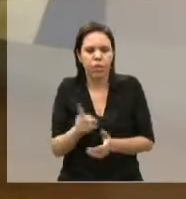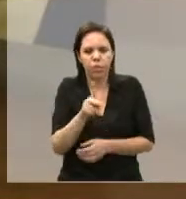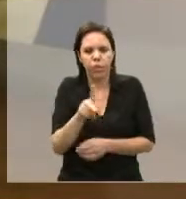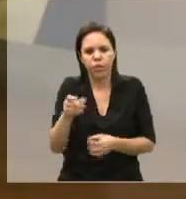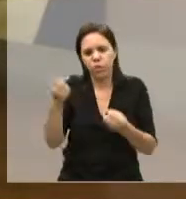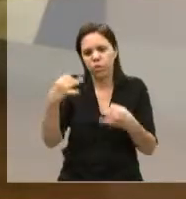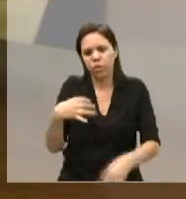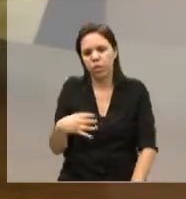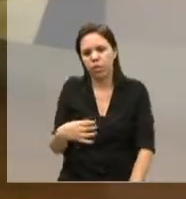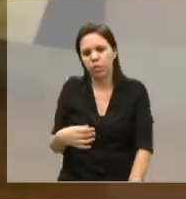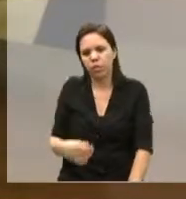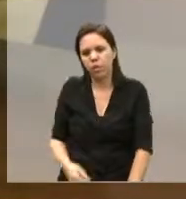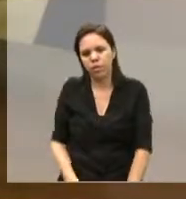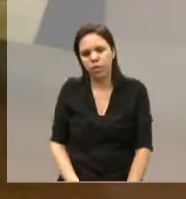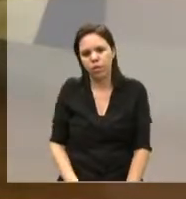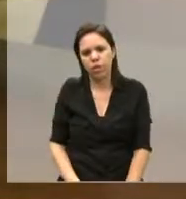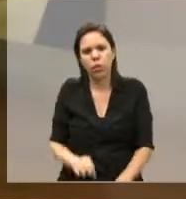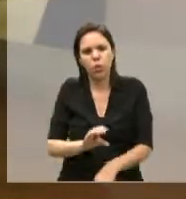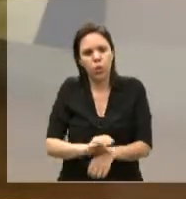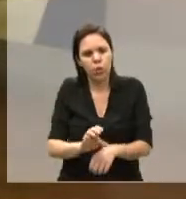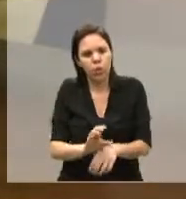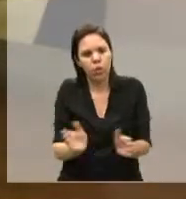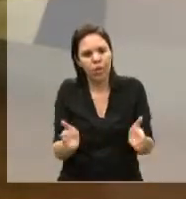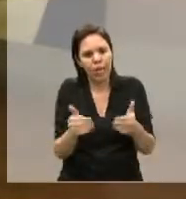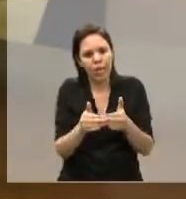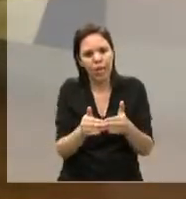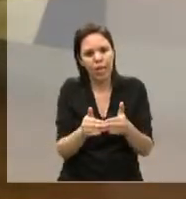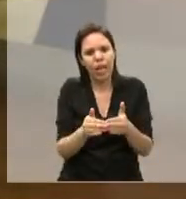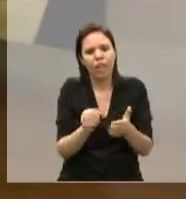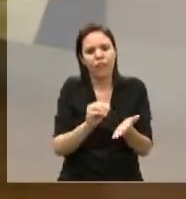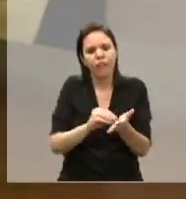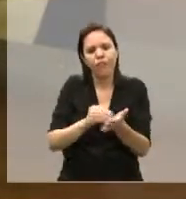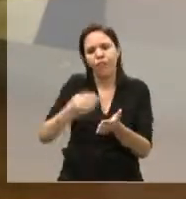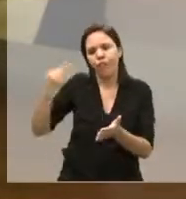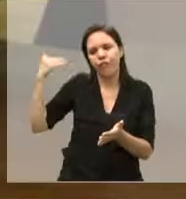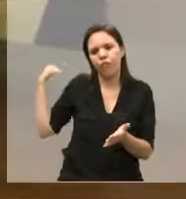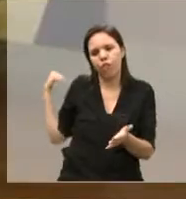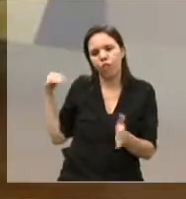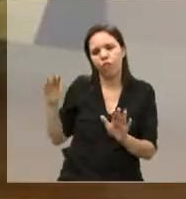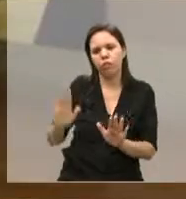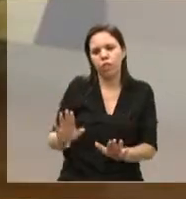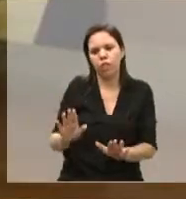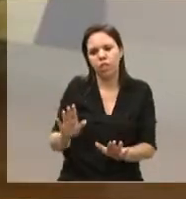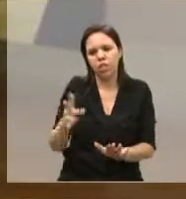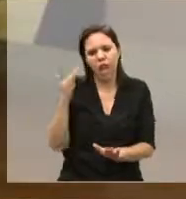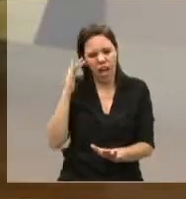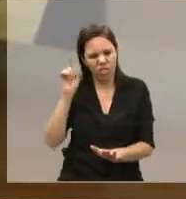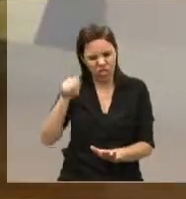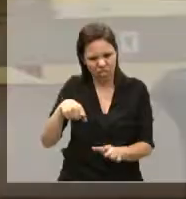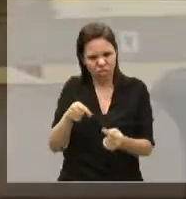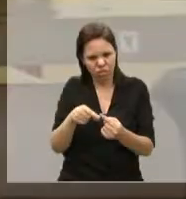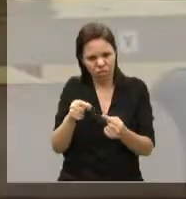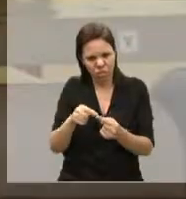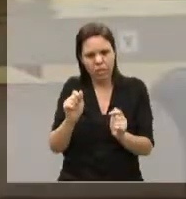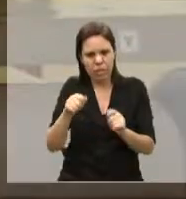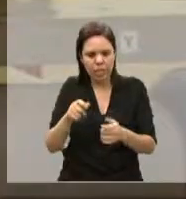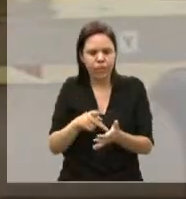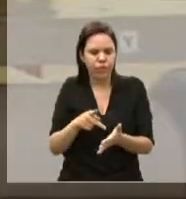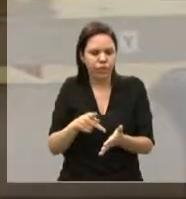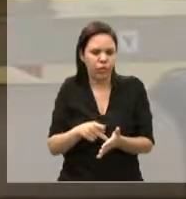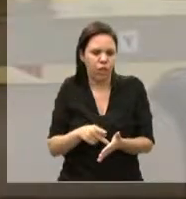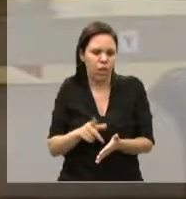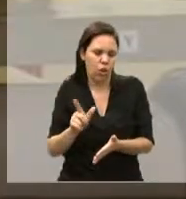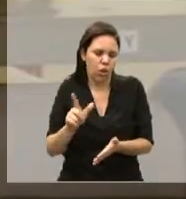tinha mencionado, cursos específicos que faltou naquela demanda. Isso também é saudável, procurar esses cursos menores? Sem dúvida